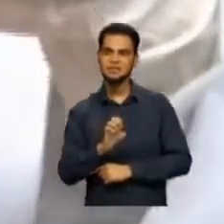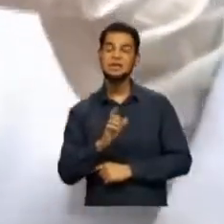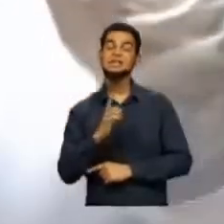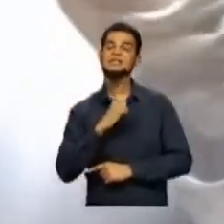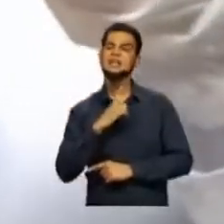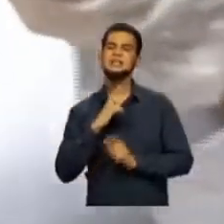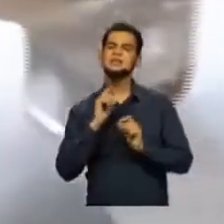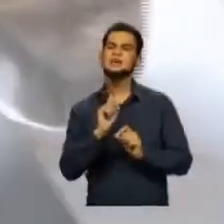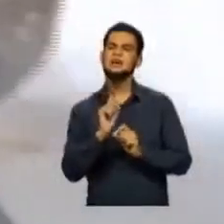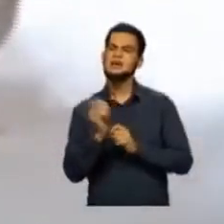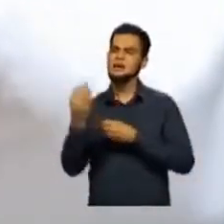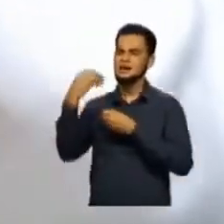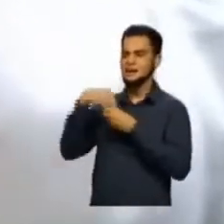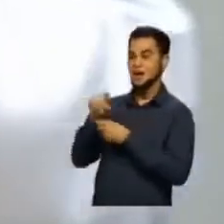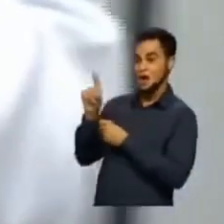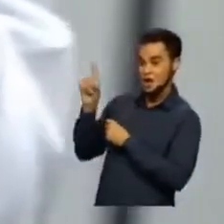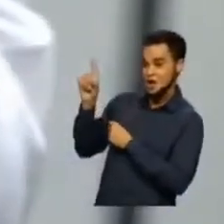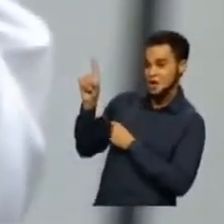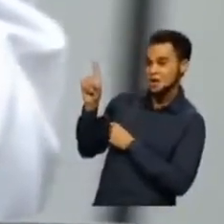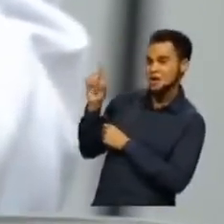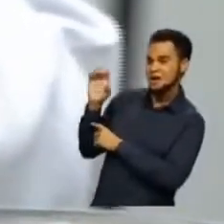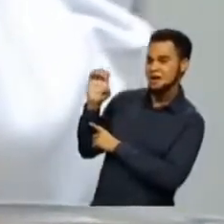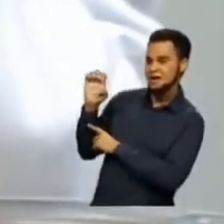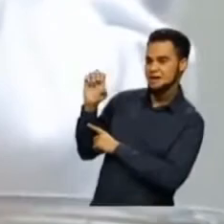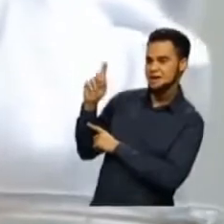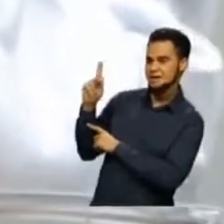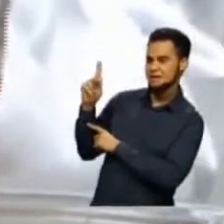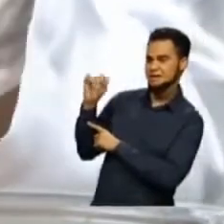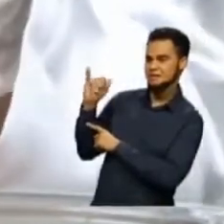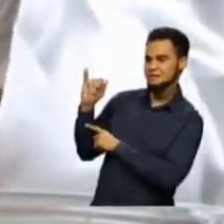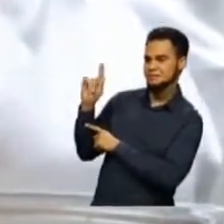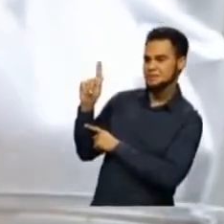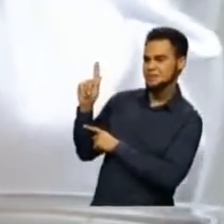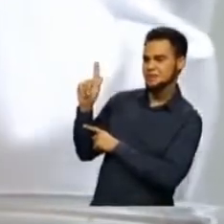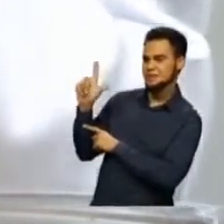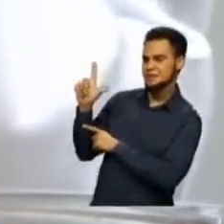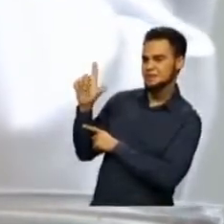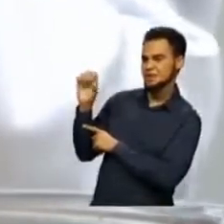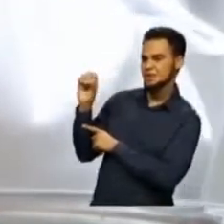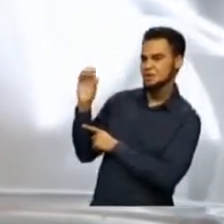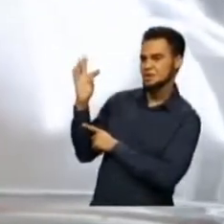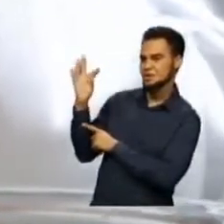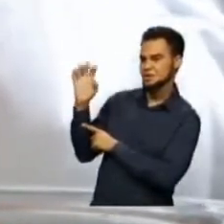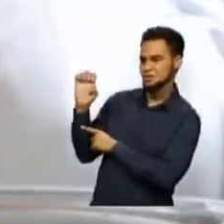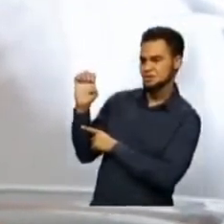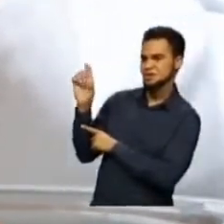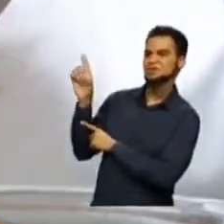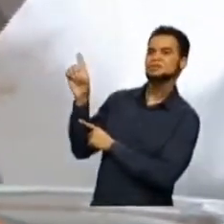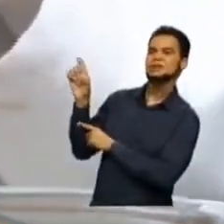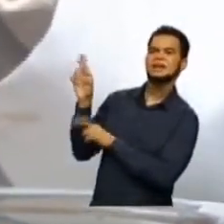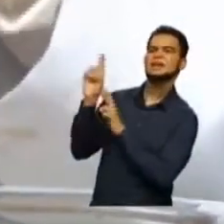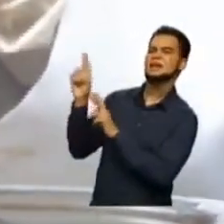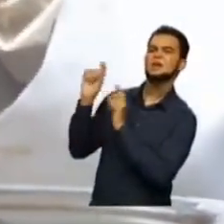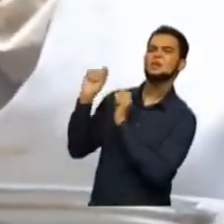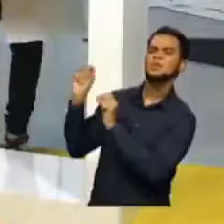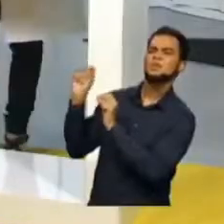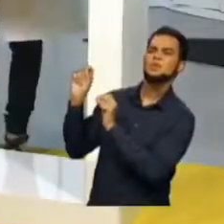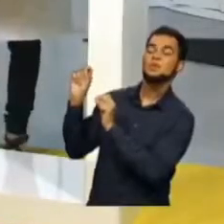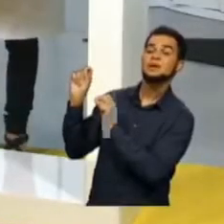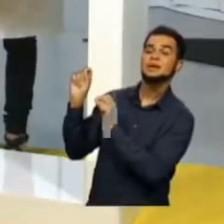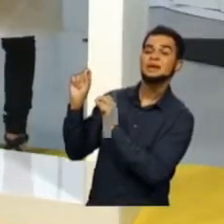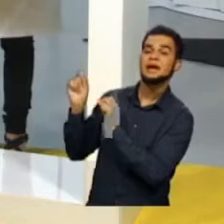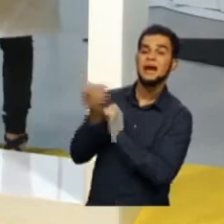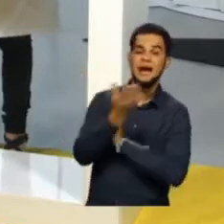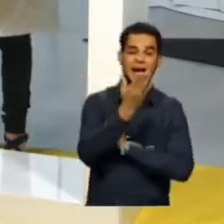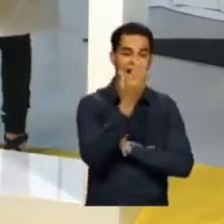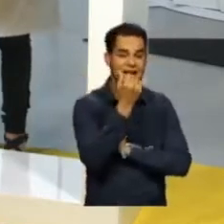cartilaginosa que ela tem um papel muito importante aí na passagem do alimento, na hora de passar o alimento. Você